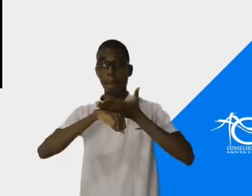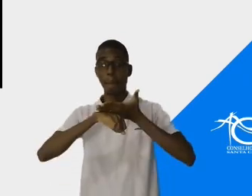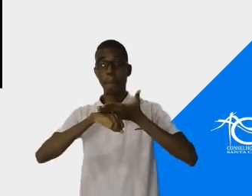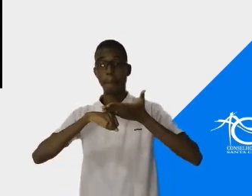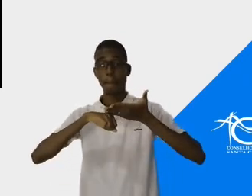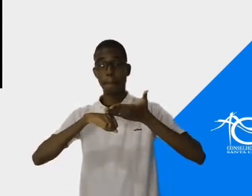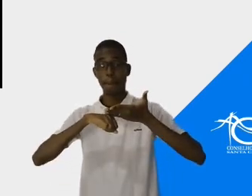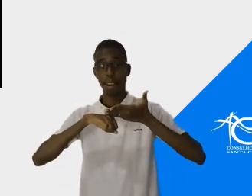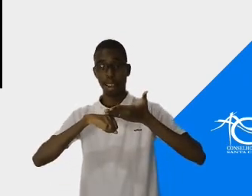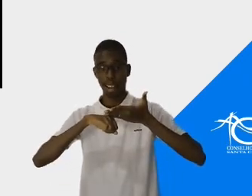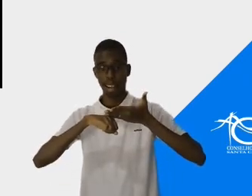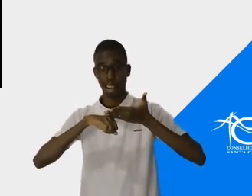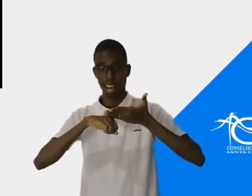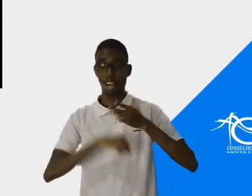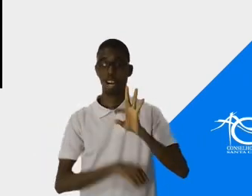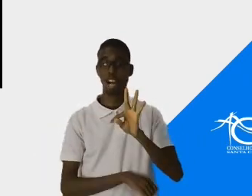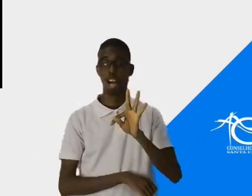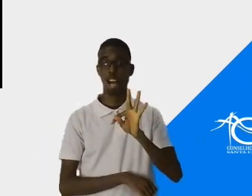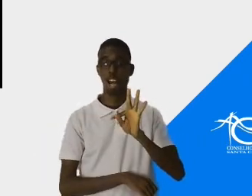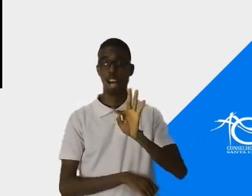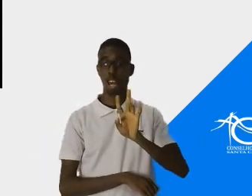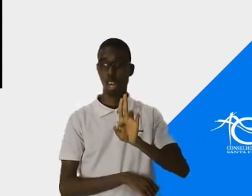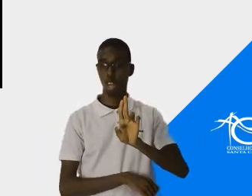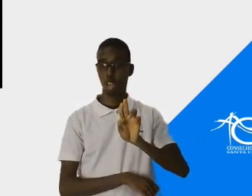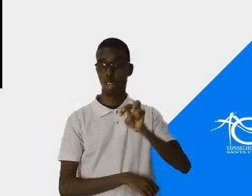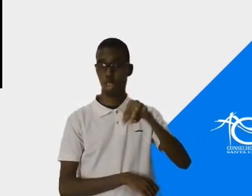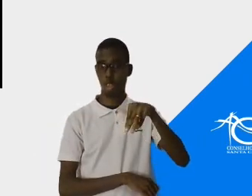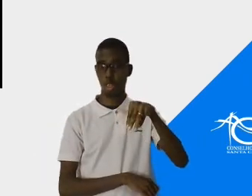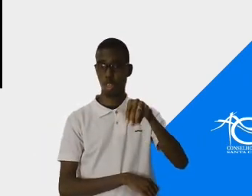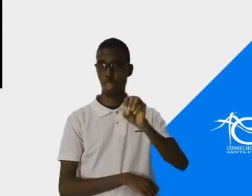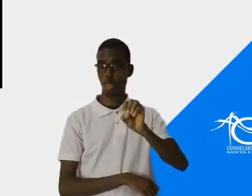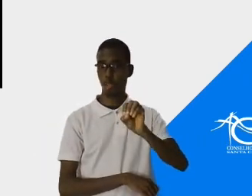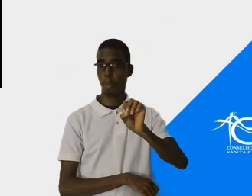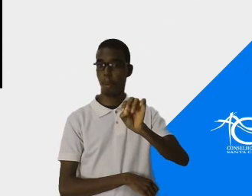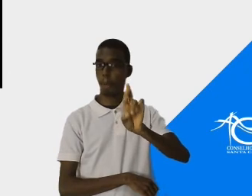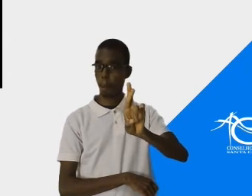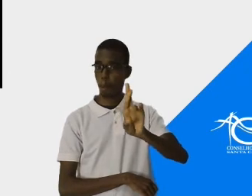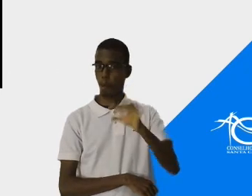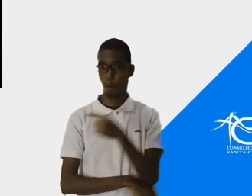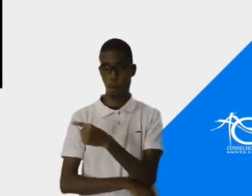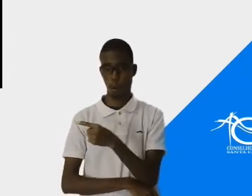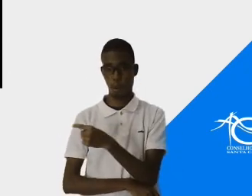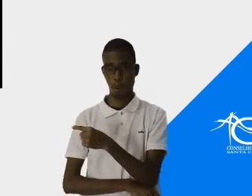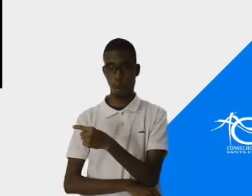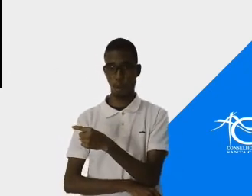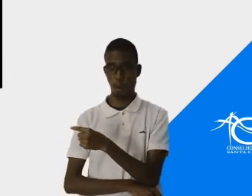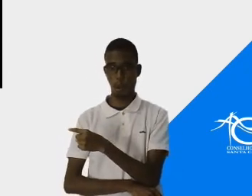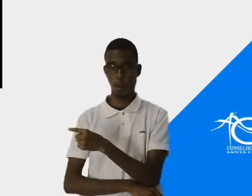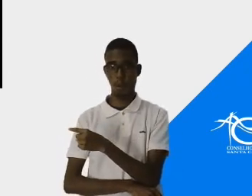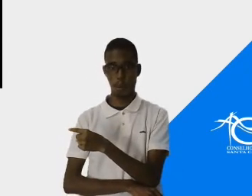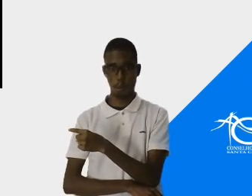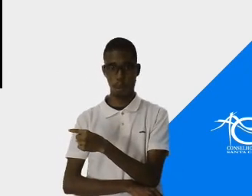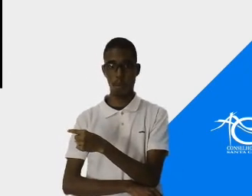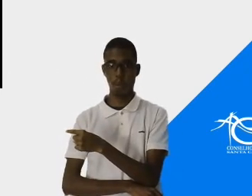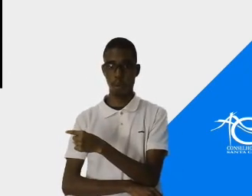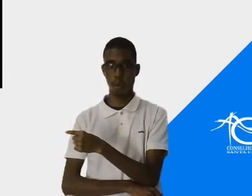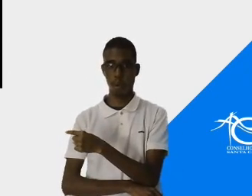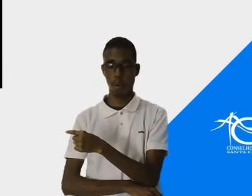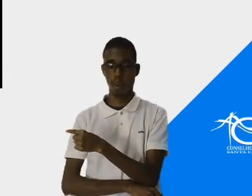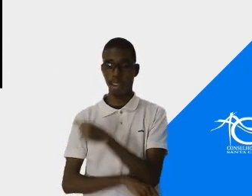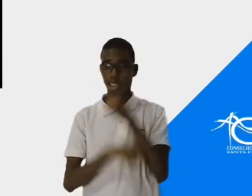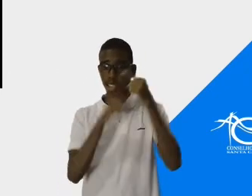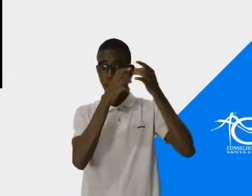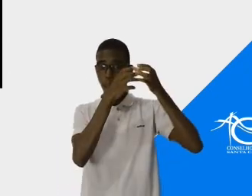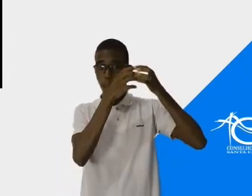o mesmo tumor, mas tem ângulos diferentes, tá? Então, olha aqui, ó, como Ele ocupa uma porção grande do encéfalo.